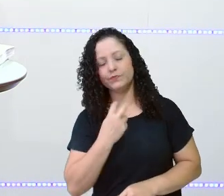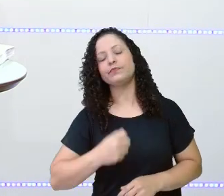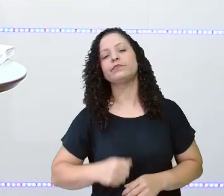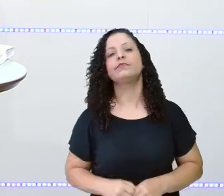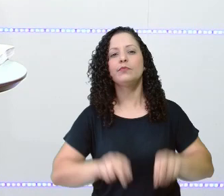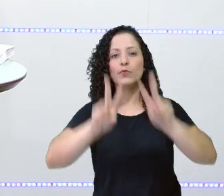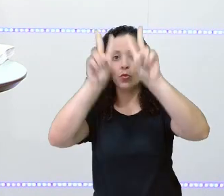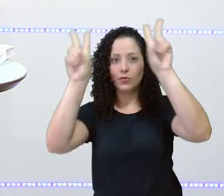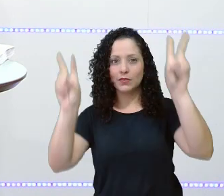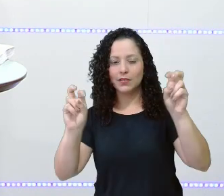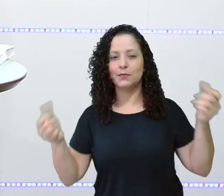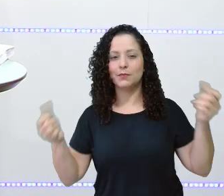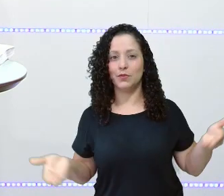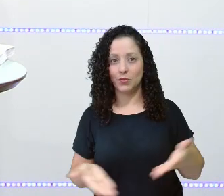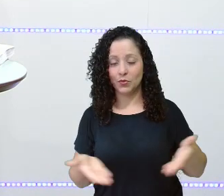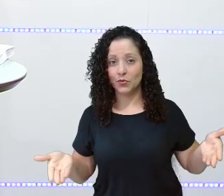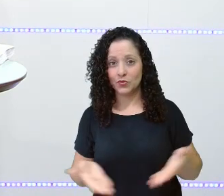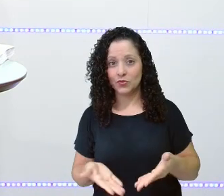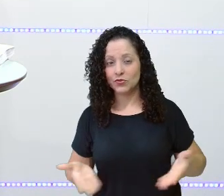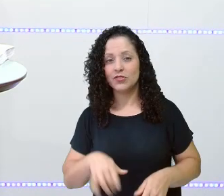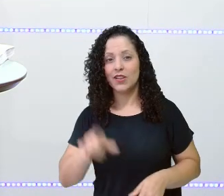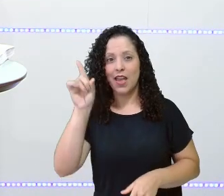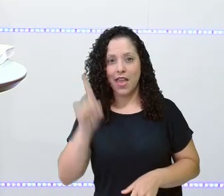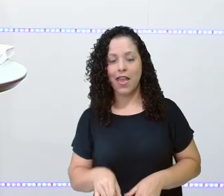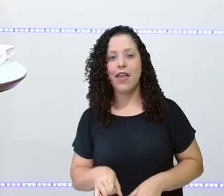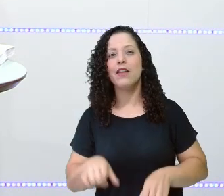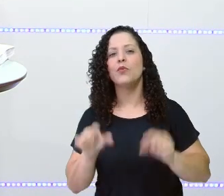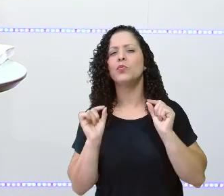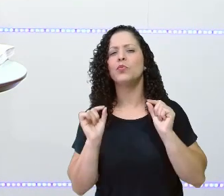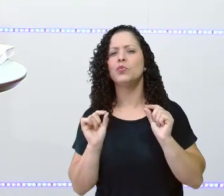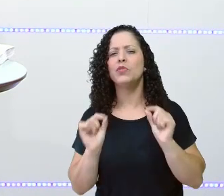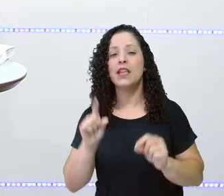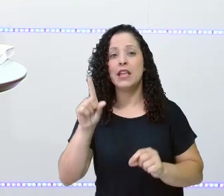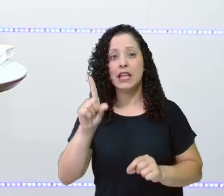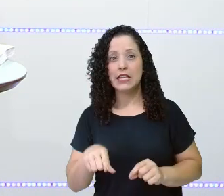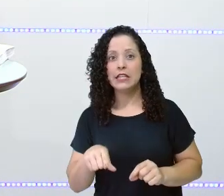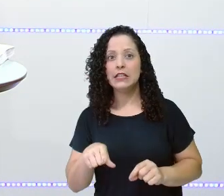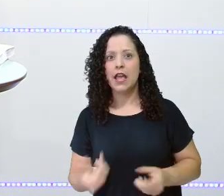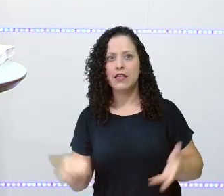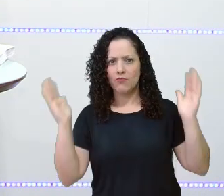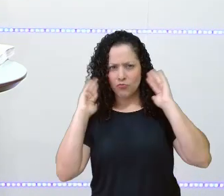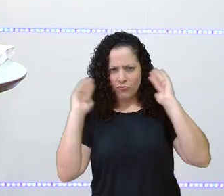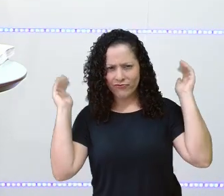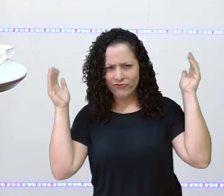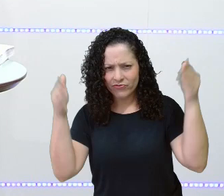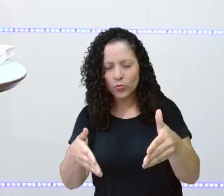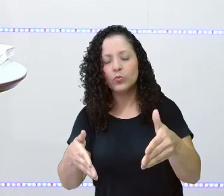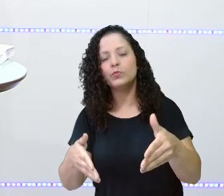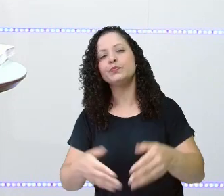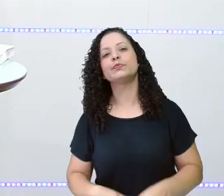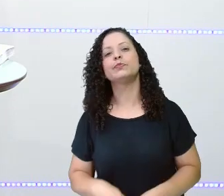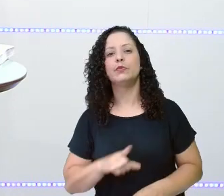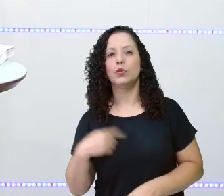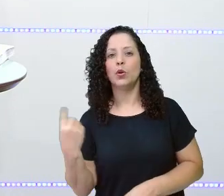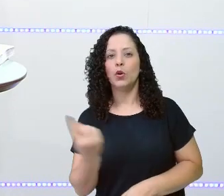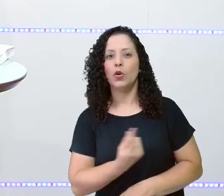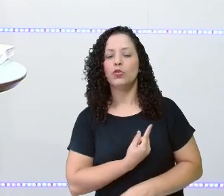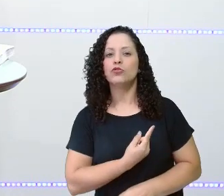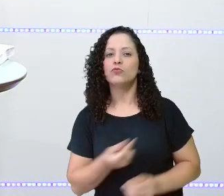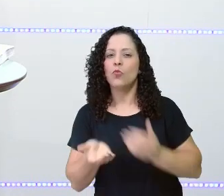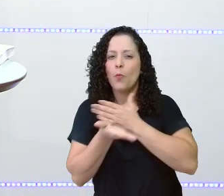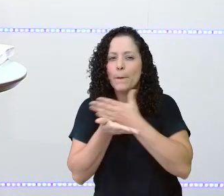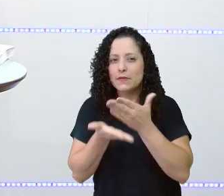essa temática de hoje é uma temática essencialmente propositiva. A gente vai, obviamente, no começo da nossa